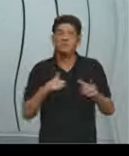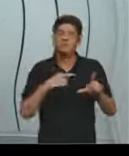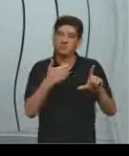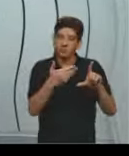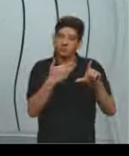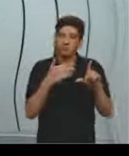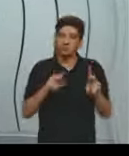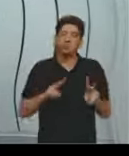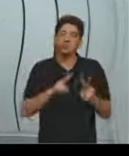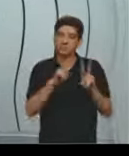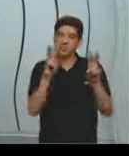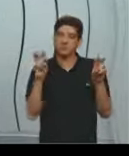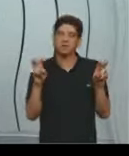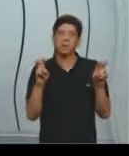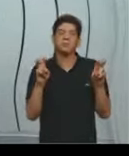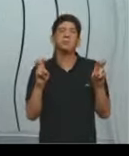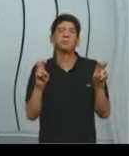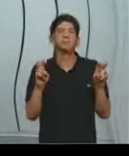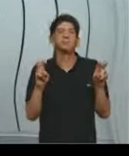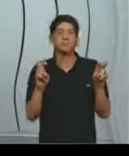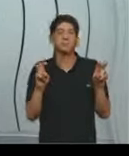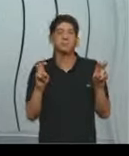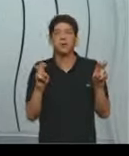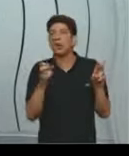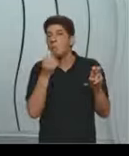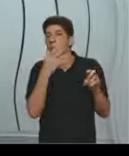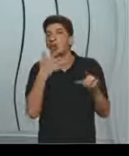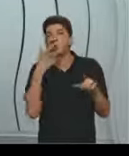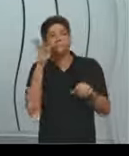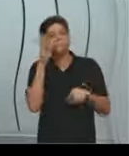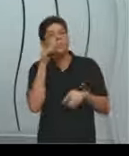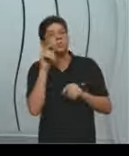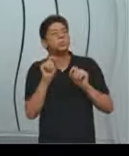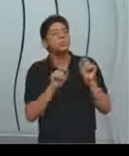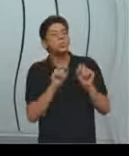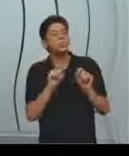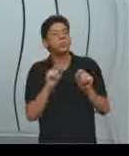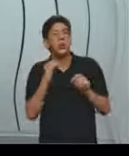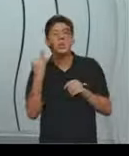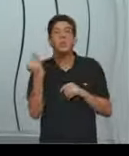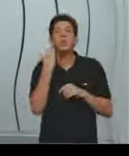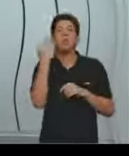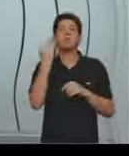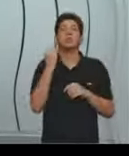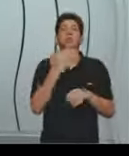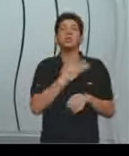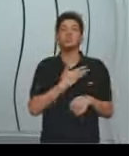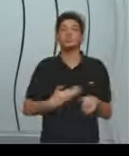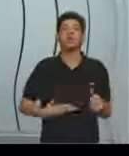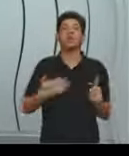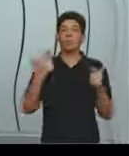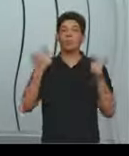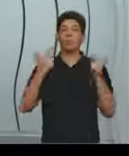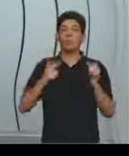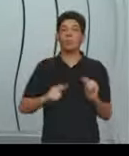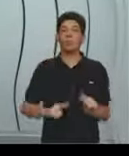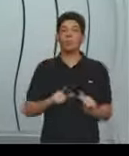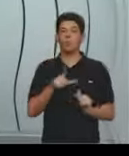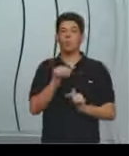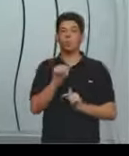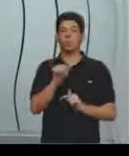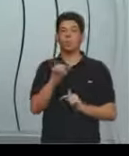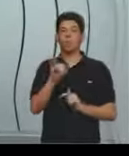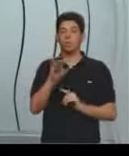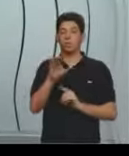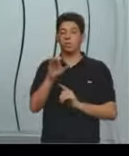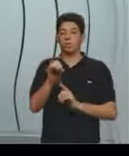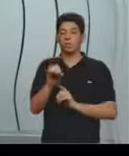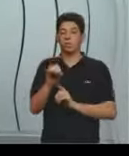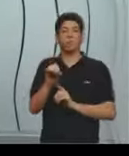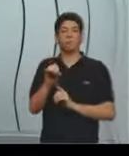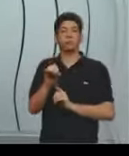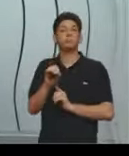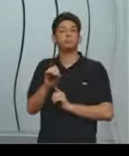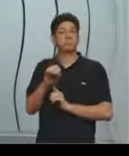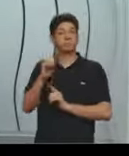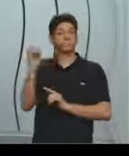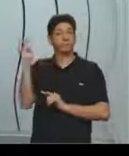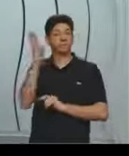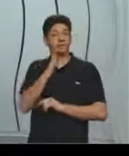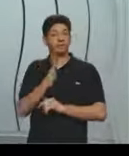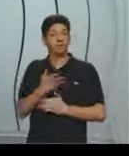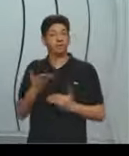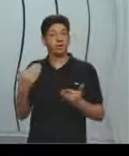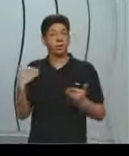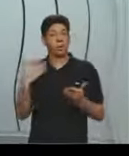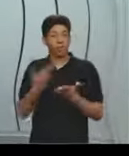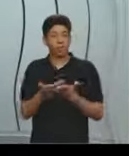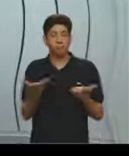falo sobre isso também é bom a gente visitar que ela vai falar da importância do Estado Laico né porque é um perigo e no Brasil infelizmente até